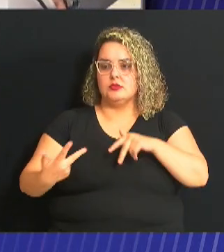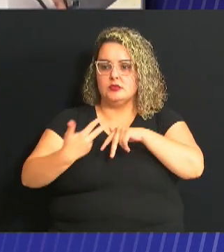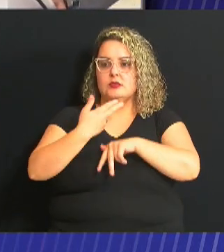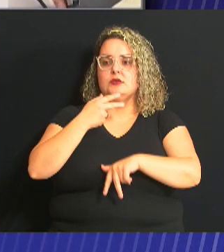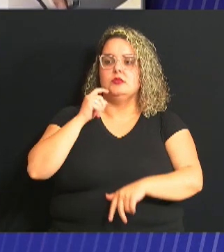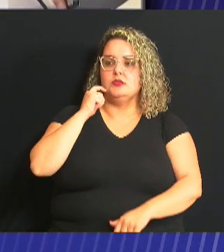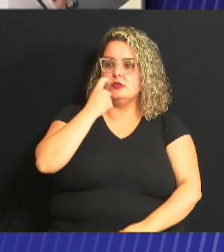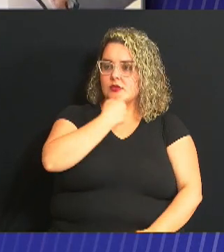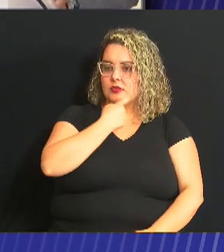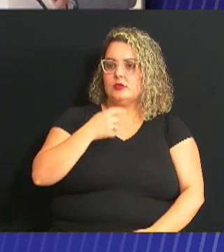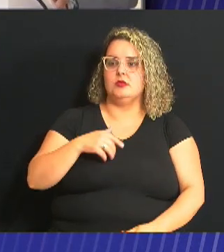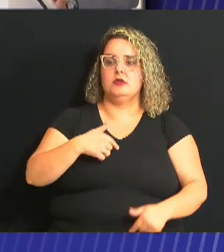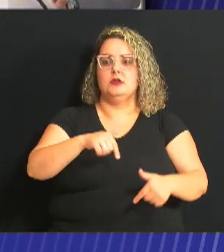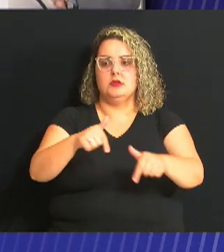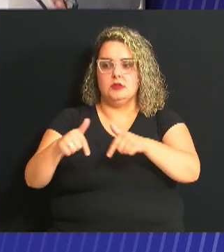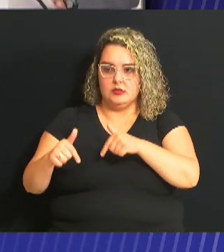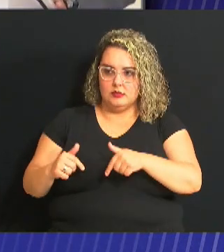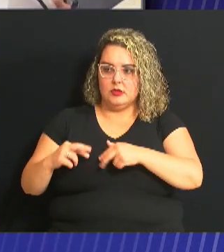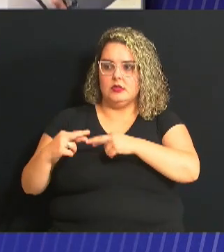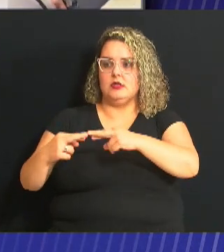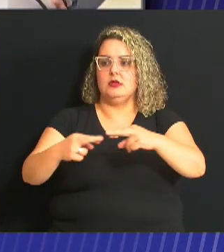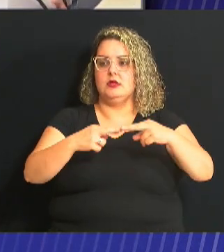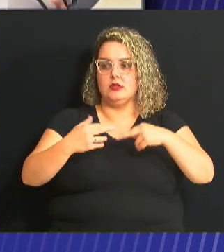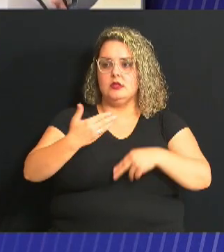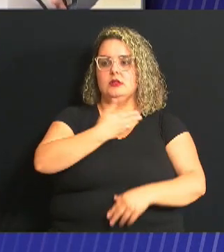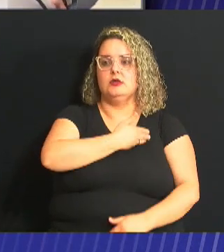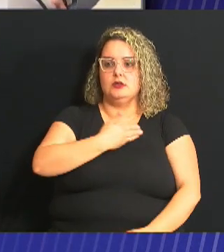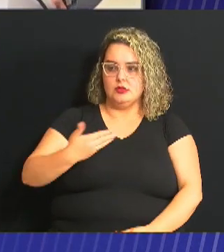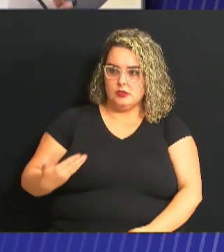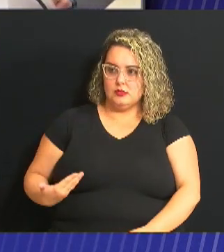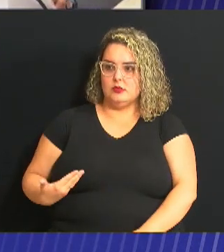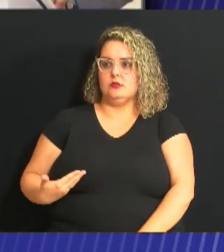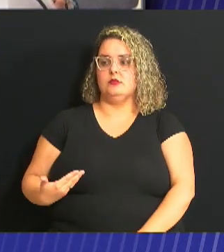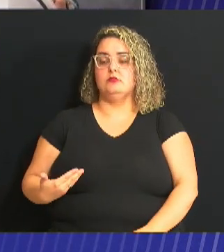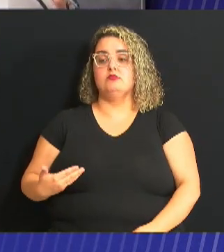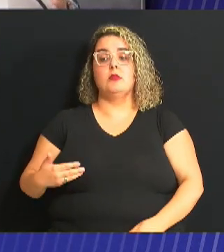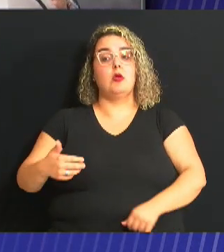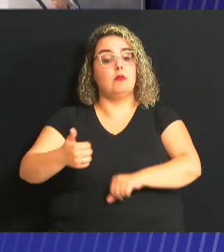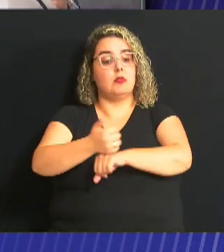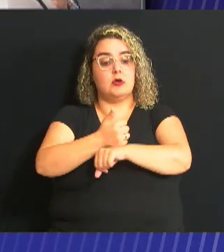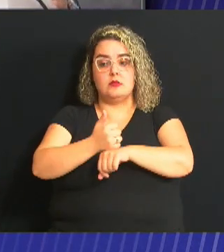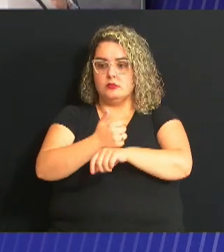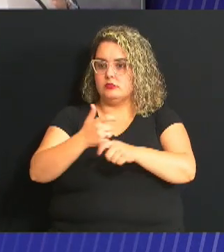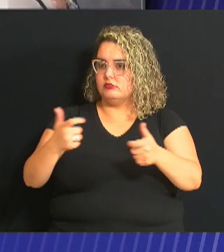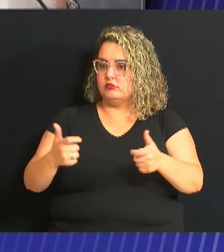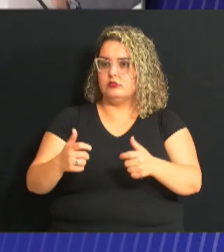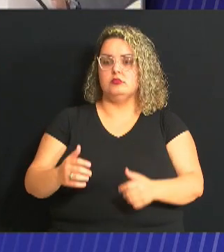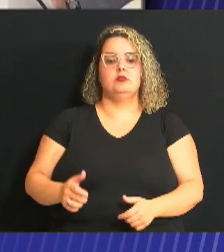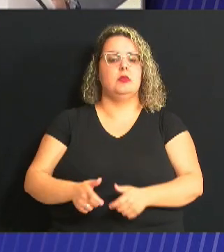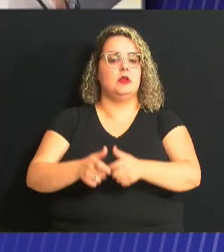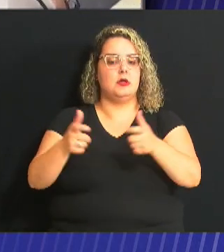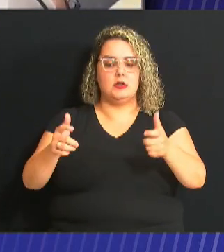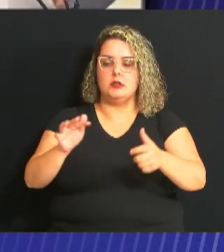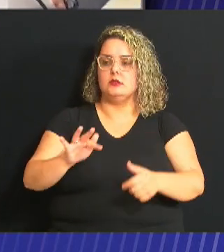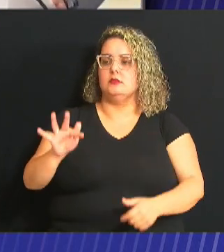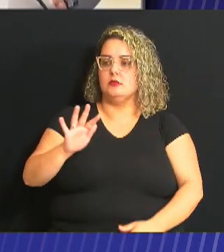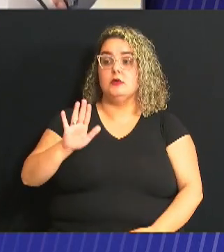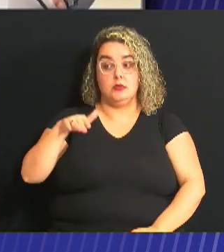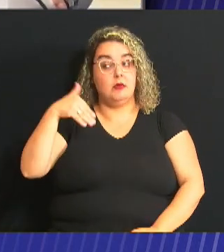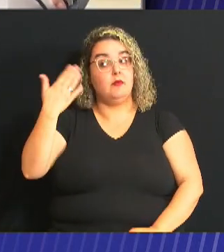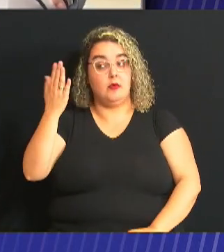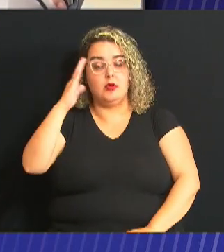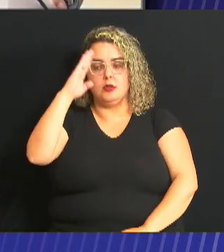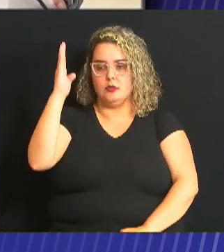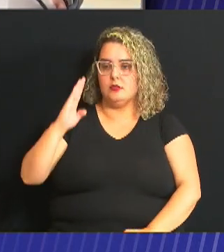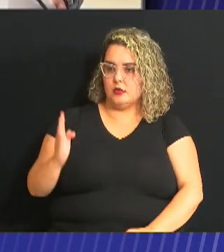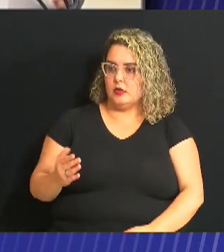rede pública. Nós temos grandes amigos na rede pública, grandes profissionais em grandes universidades, até fora do Brasil, representando